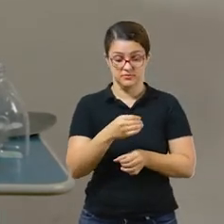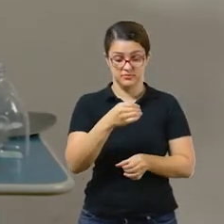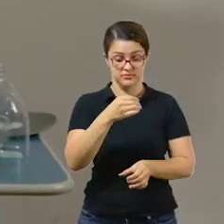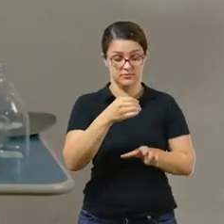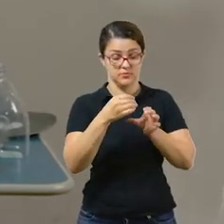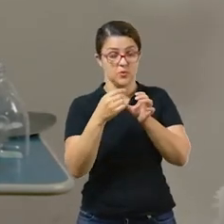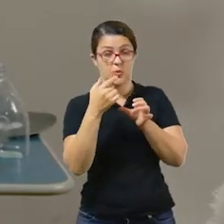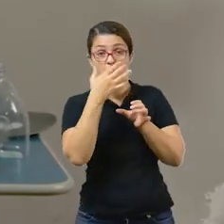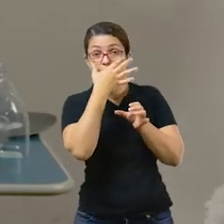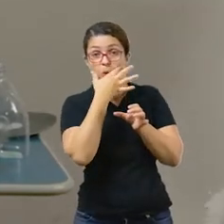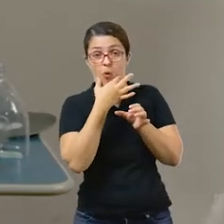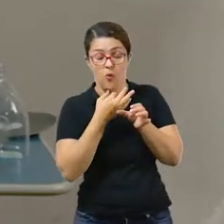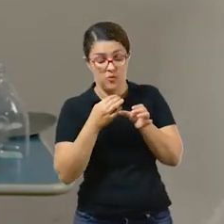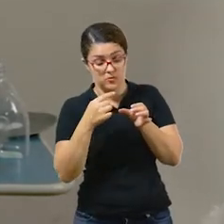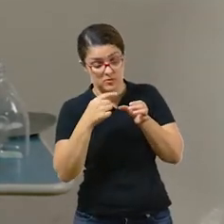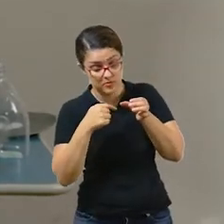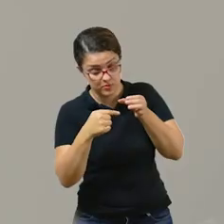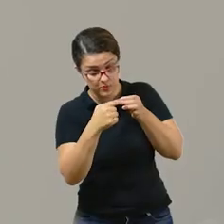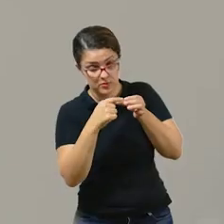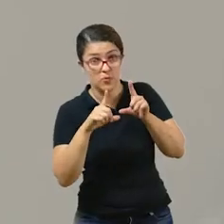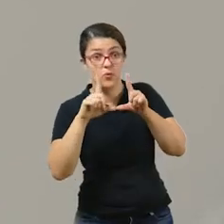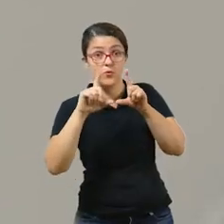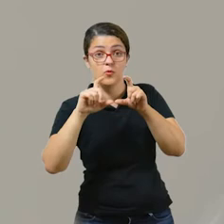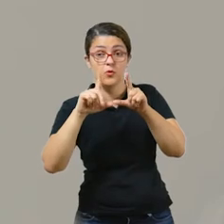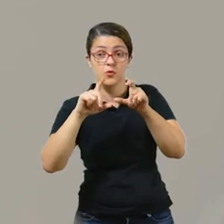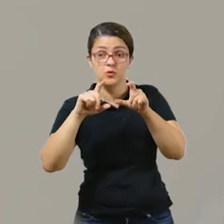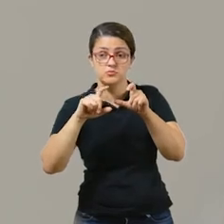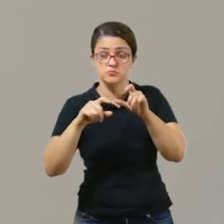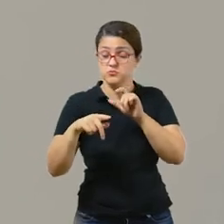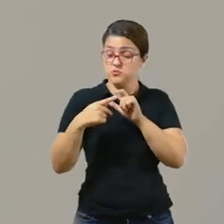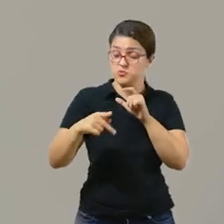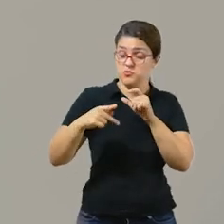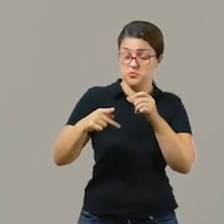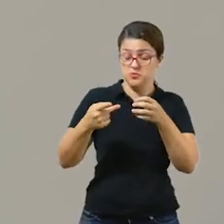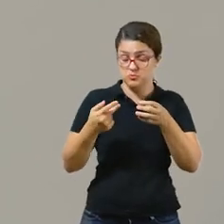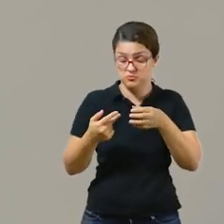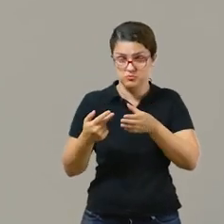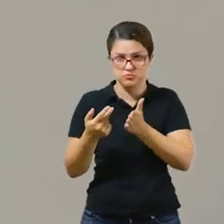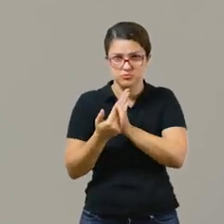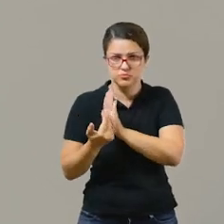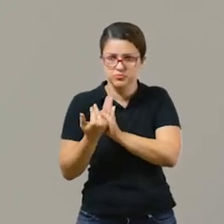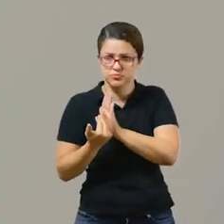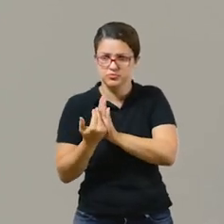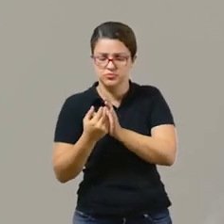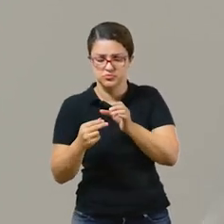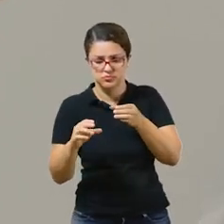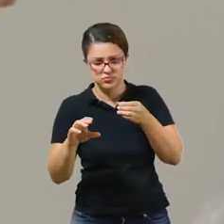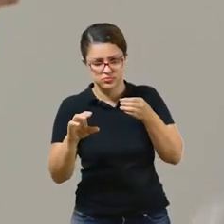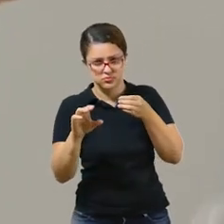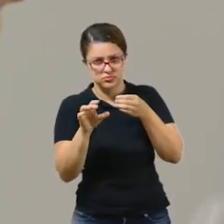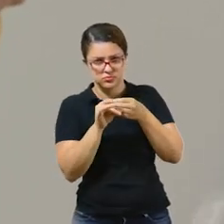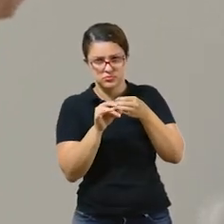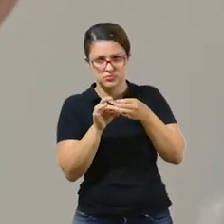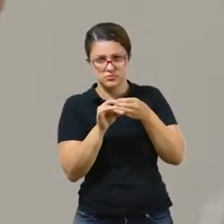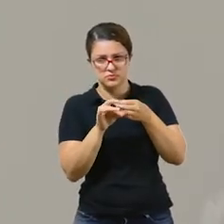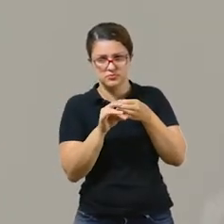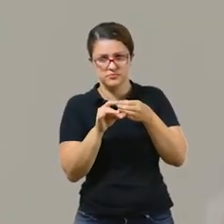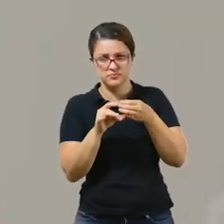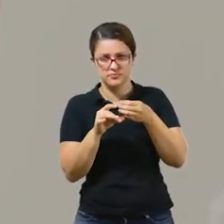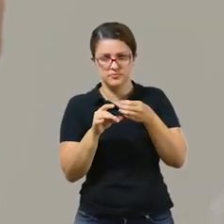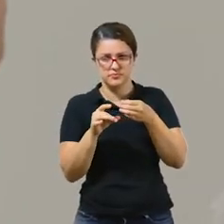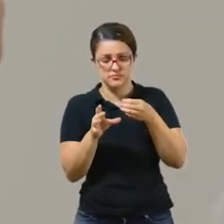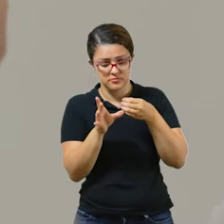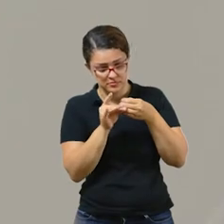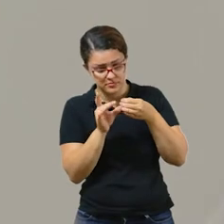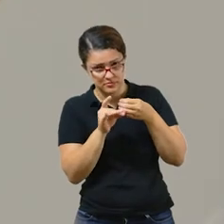carinha. Pode-se também colocar a foto, a sua foto. Recorta uma foto da criança